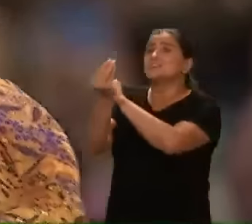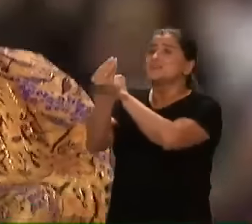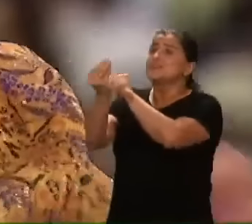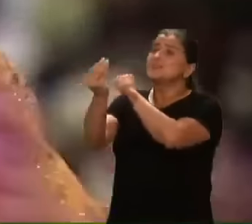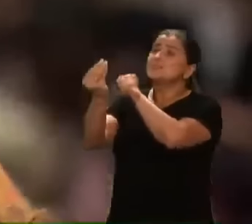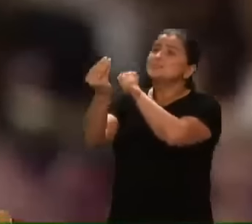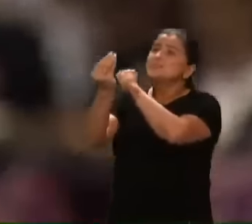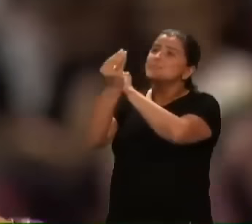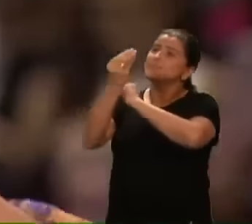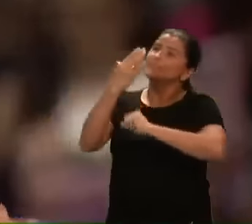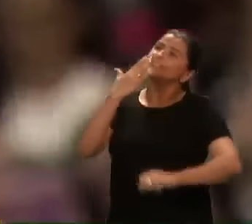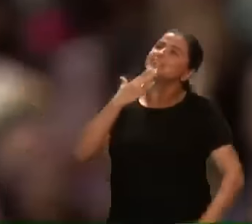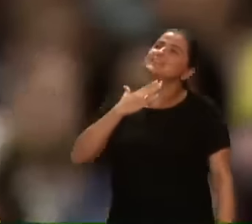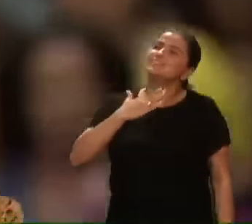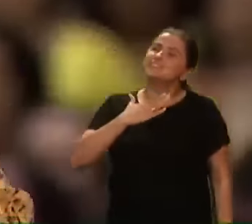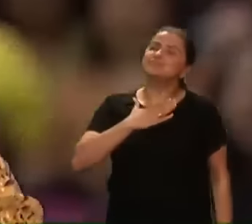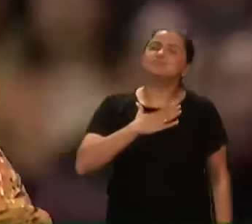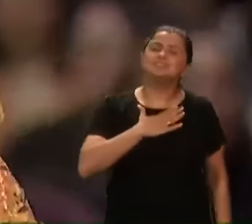importas